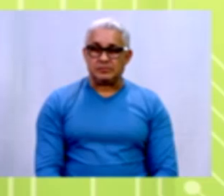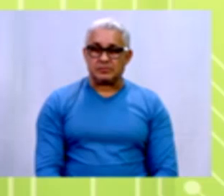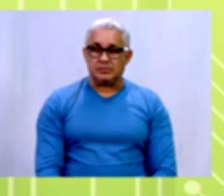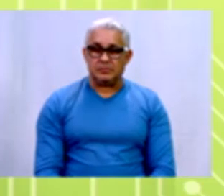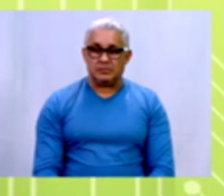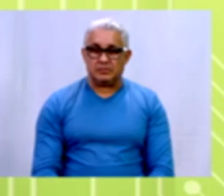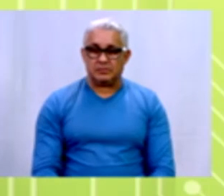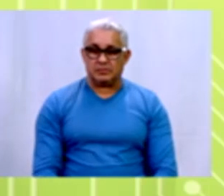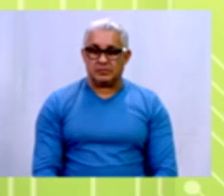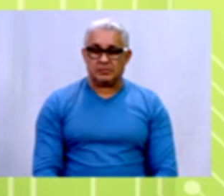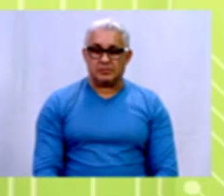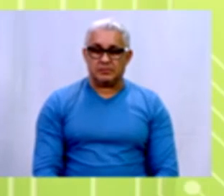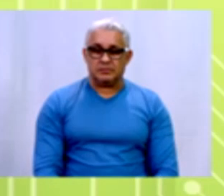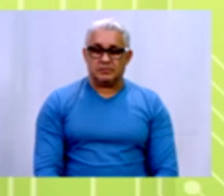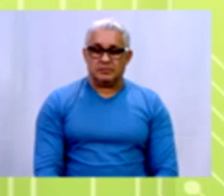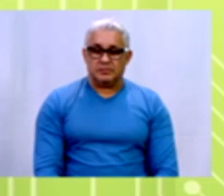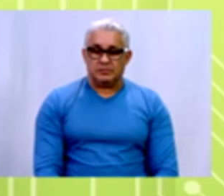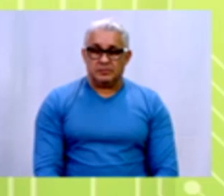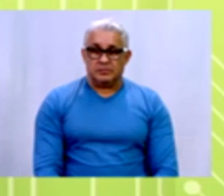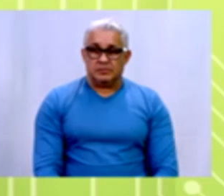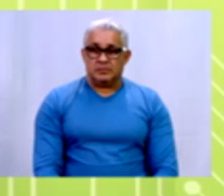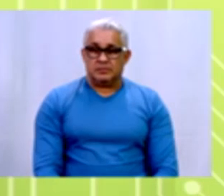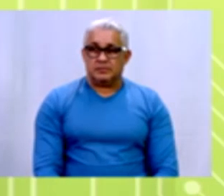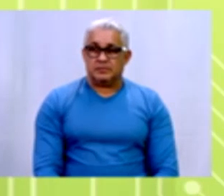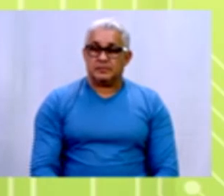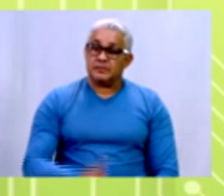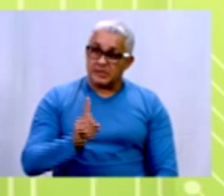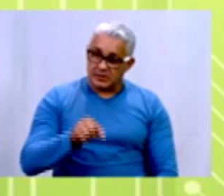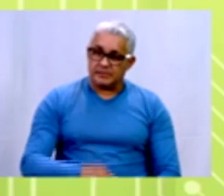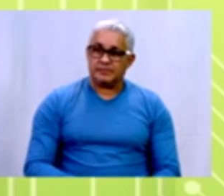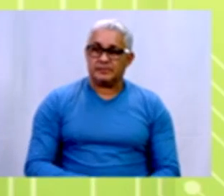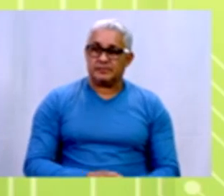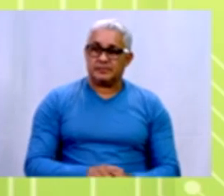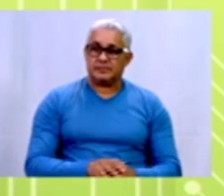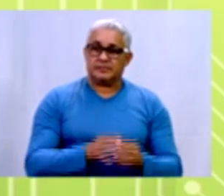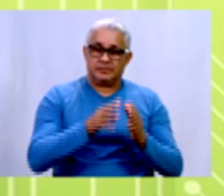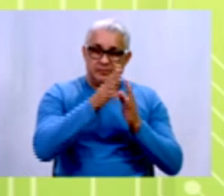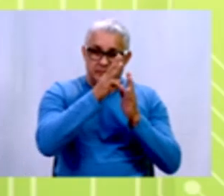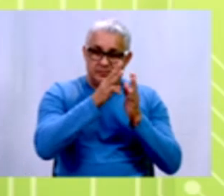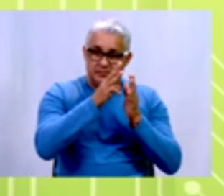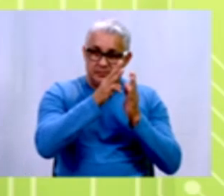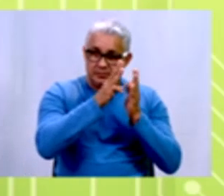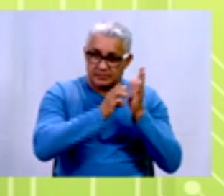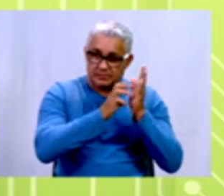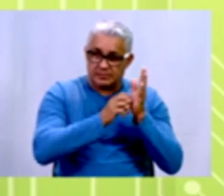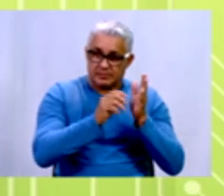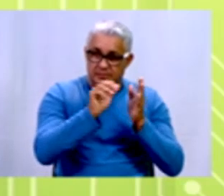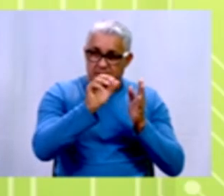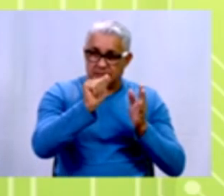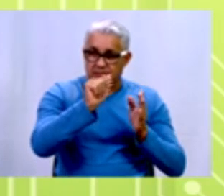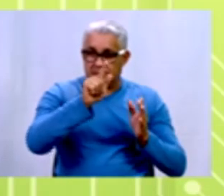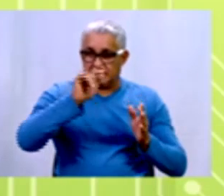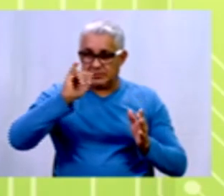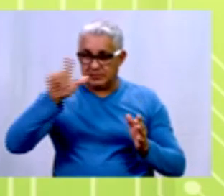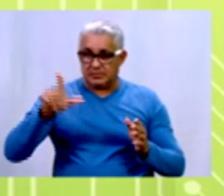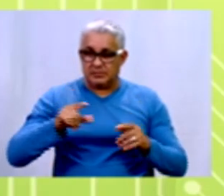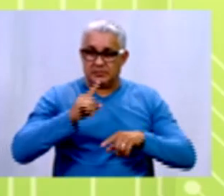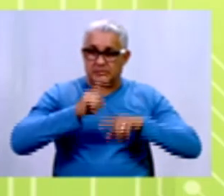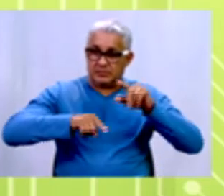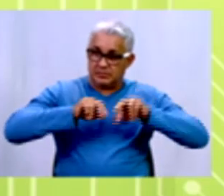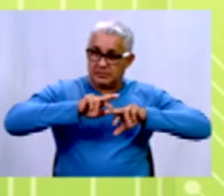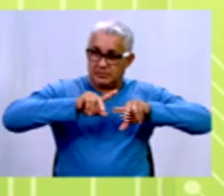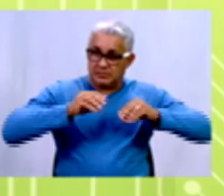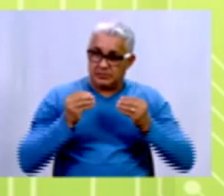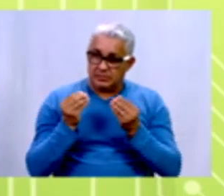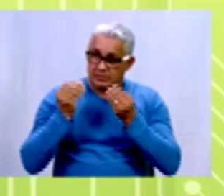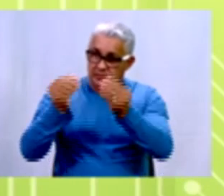aplicação propriamente dito do software funcionando. Então é isso que se busca com metodologia ágil. Produtos entregues em curto espaço